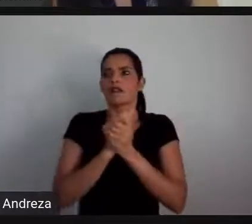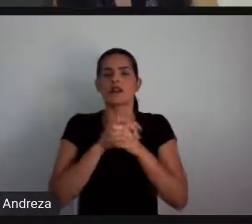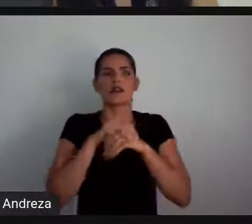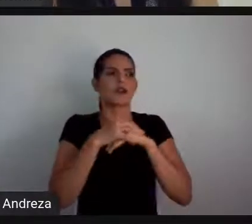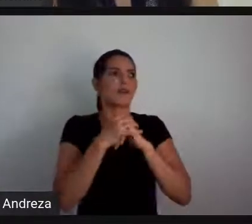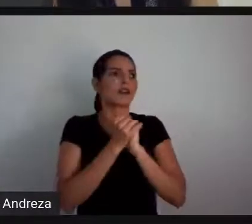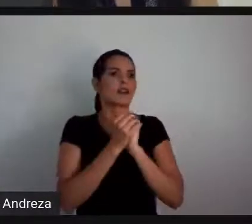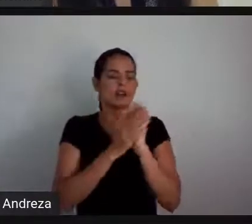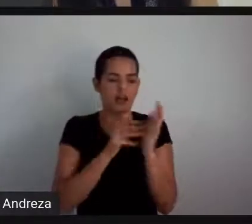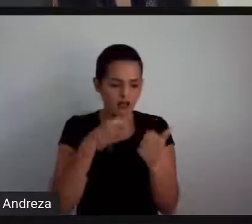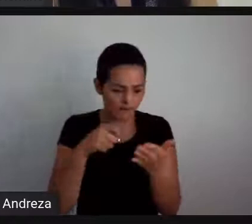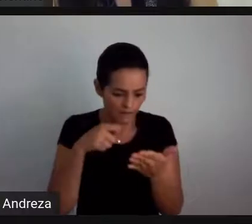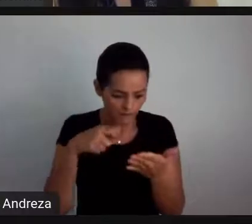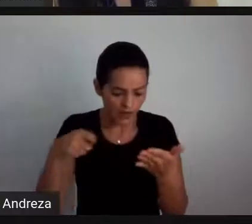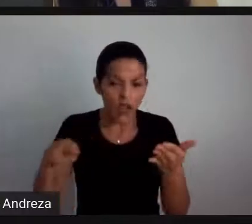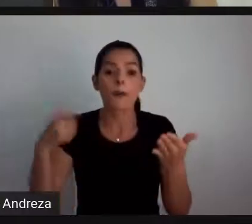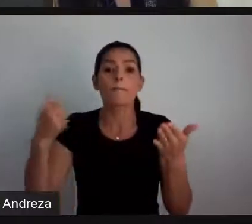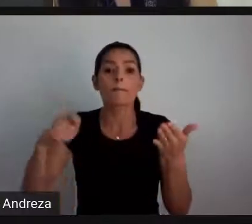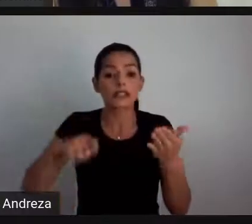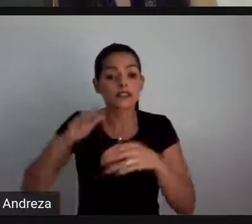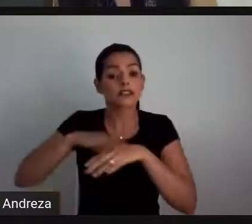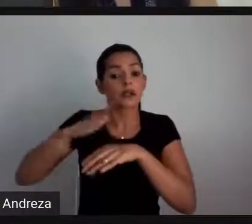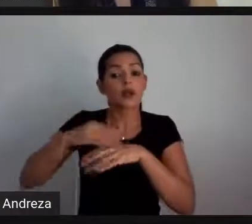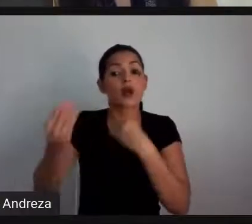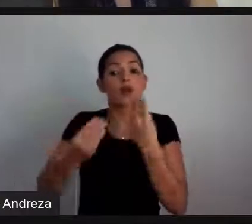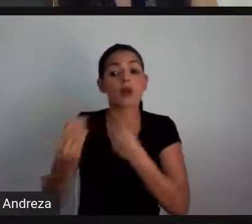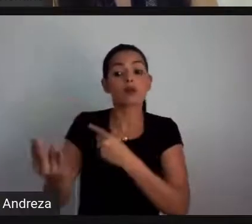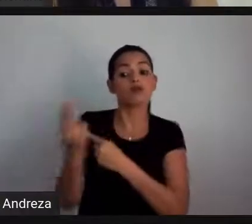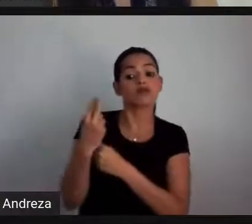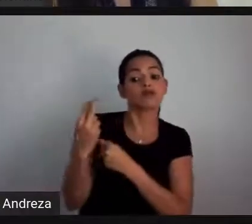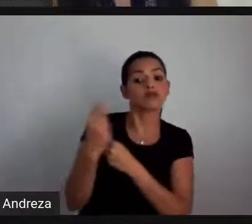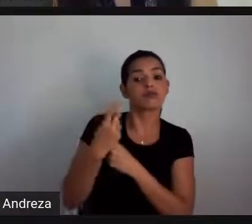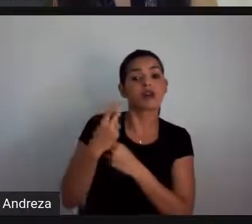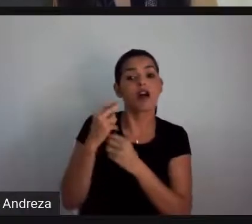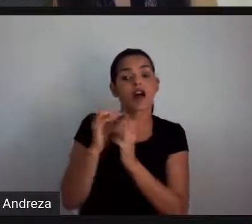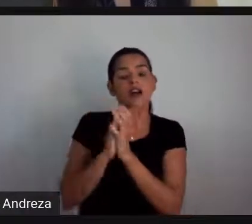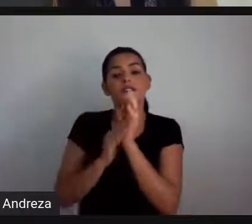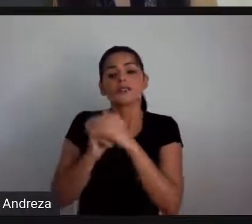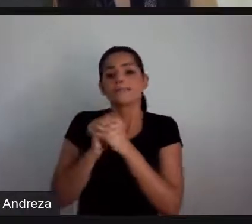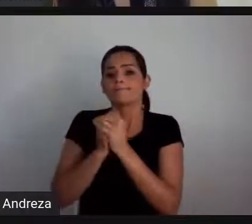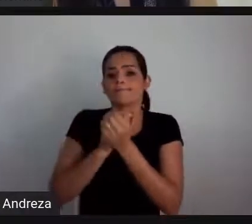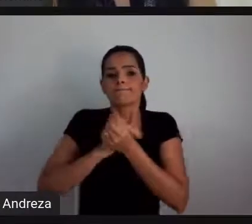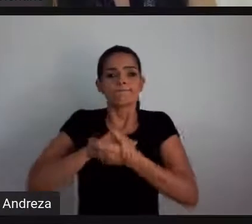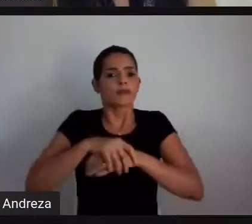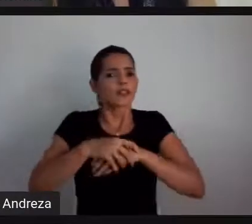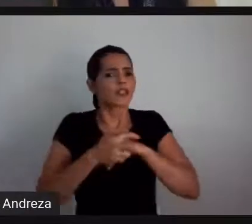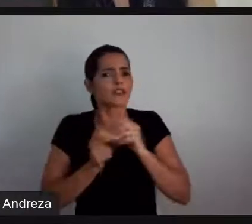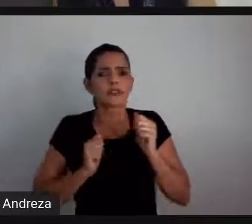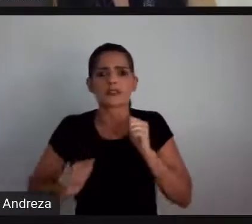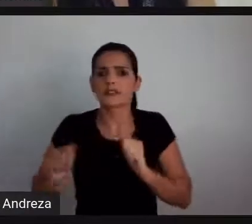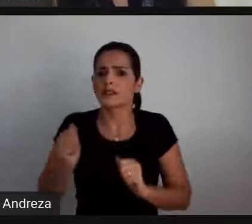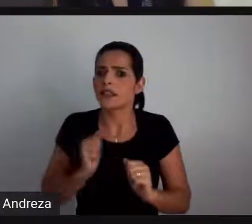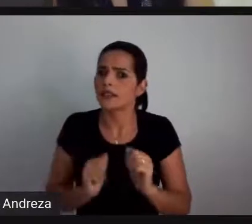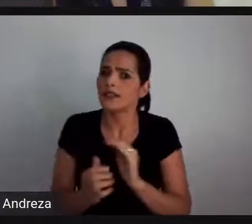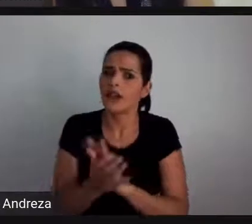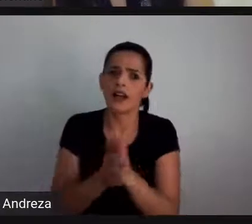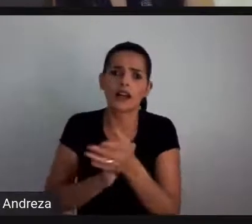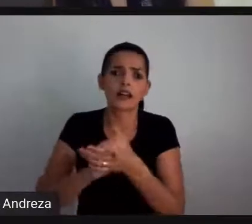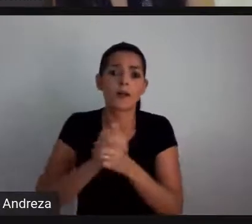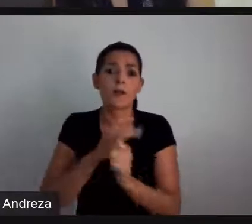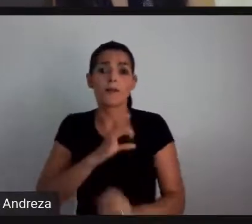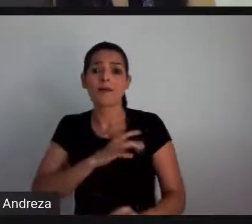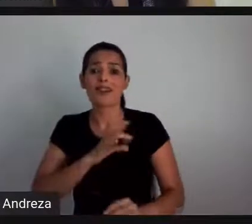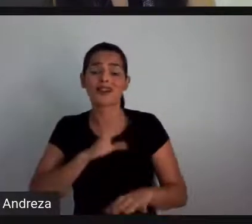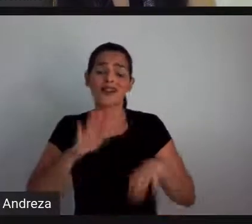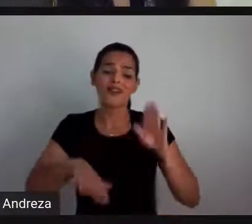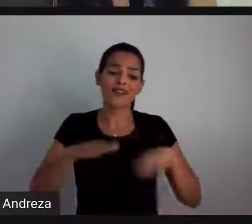ter recurso para lidar com essa ansiedade também, porque aí vem essa questão mesmo do medo, né? De repente agora eu vou ver coisas que eu não